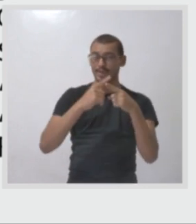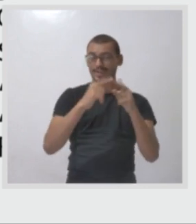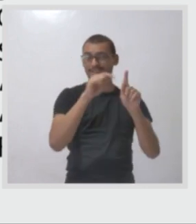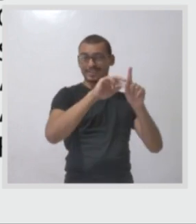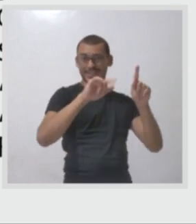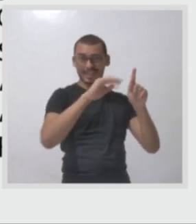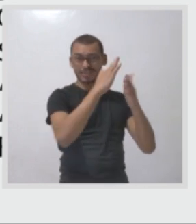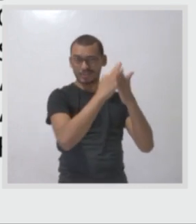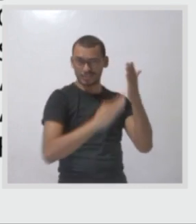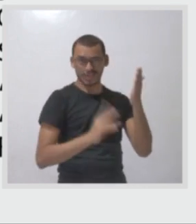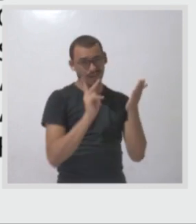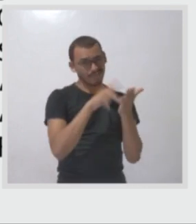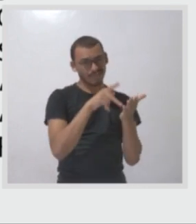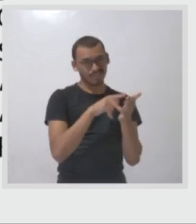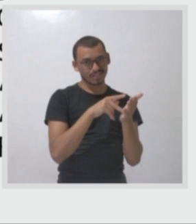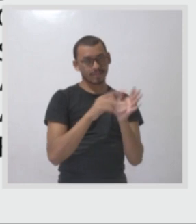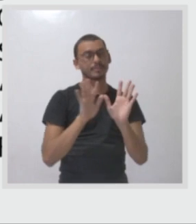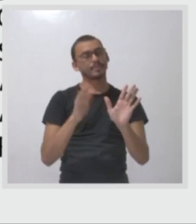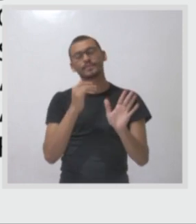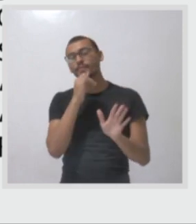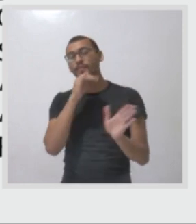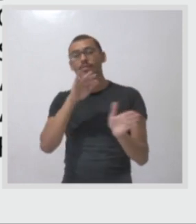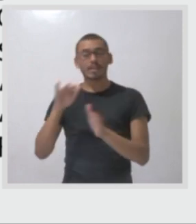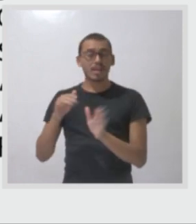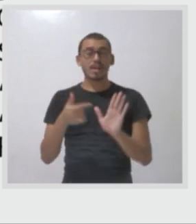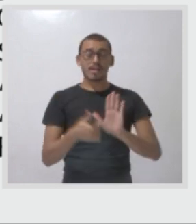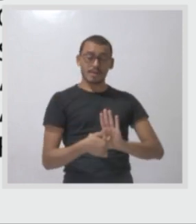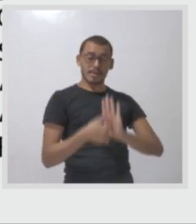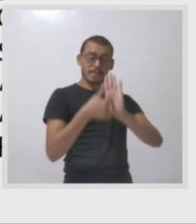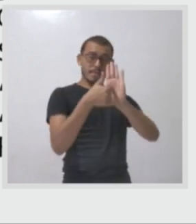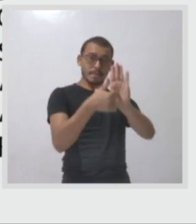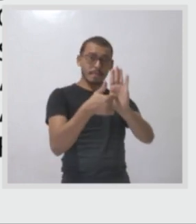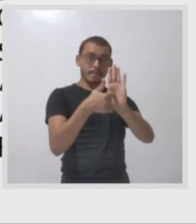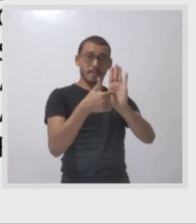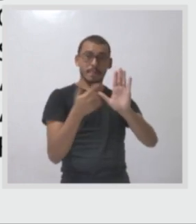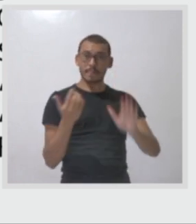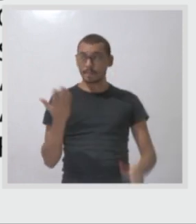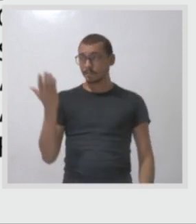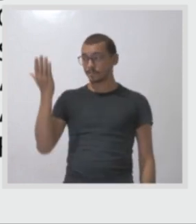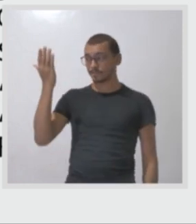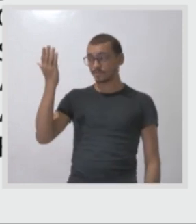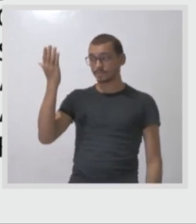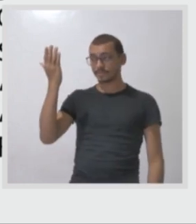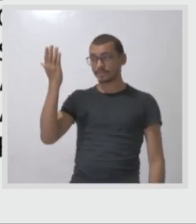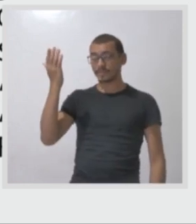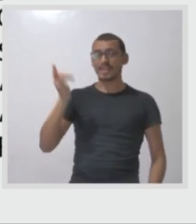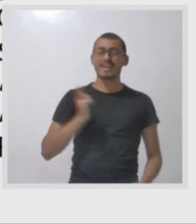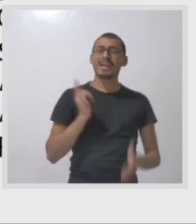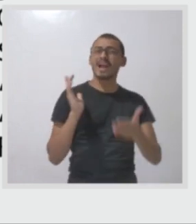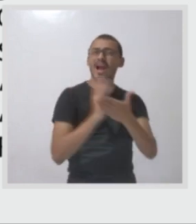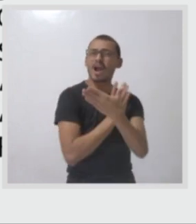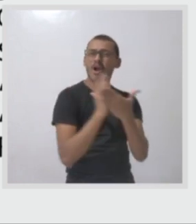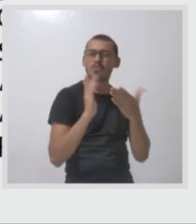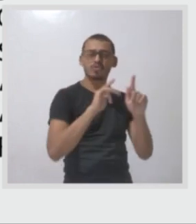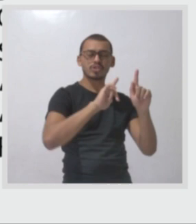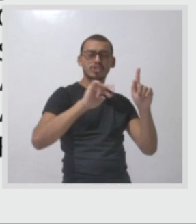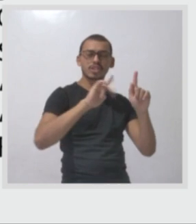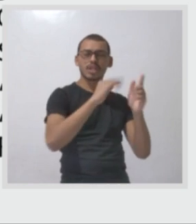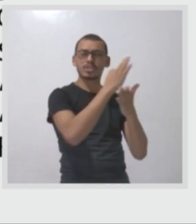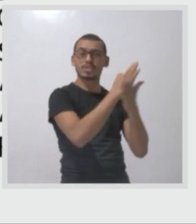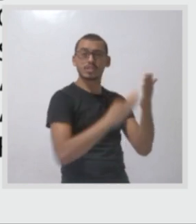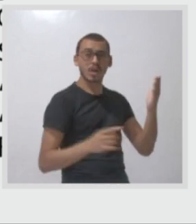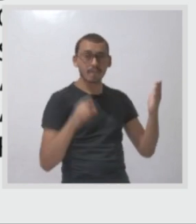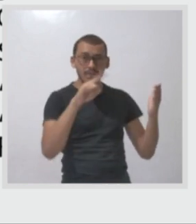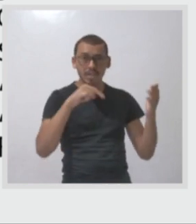textuais, eu trouxe aqui para vocês, como forma de ilustração, alguns gêneros textuais. Você vai perceber